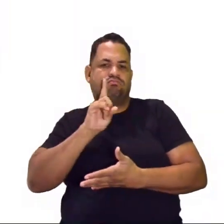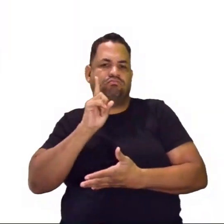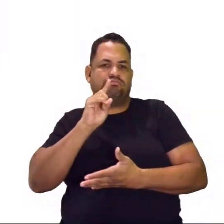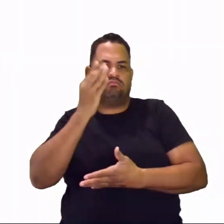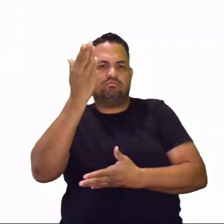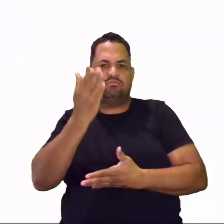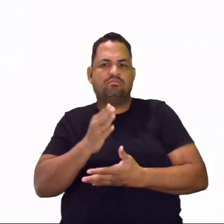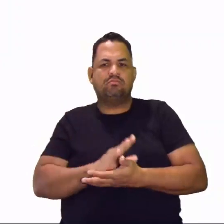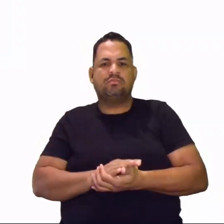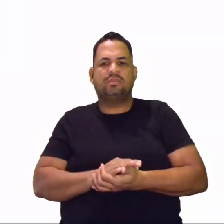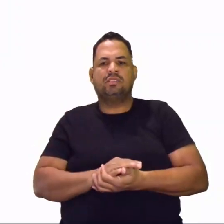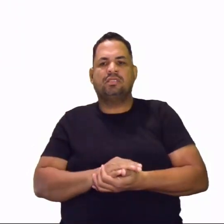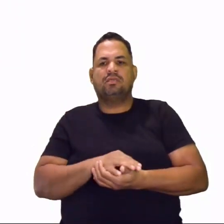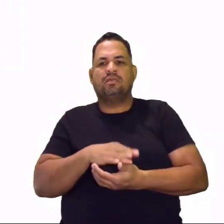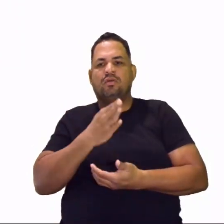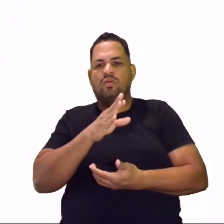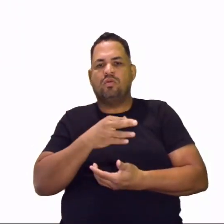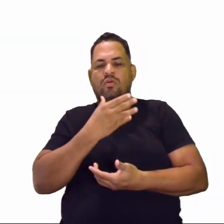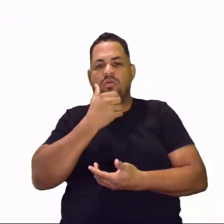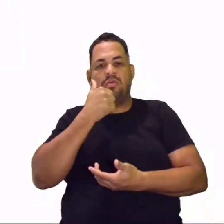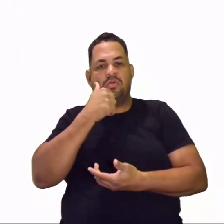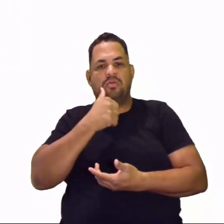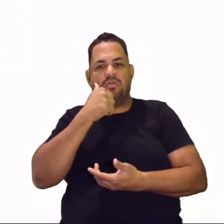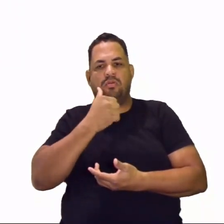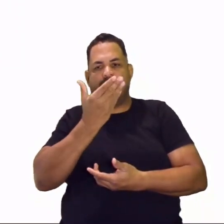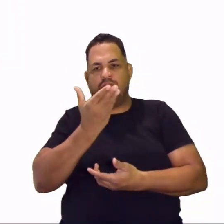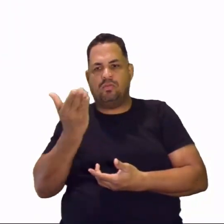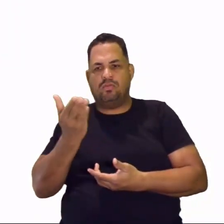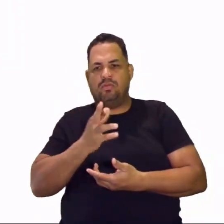a imagem da Rosa Parks, que